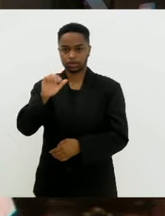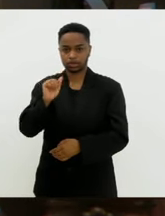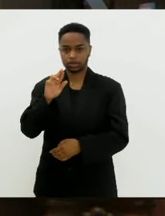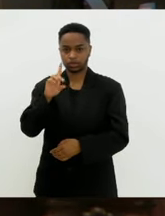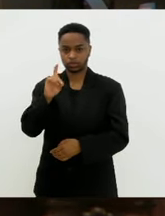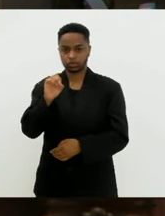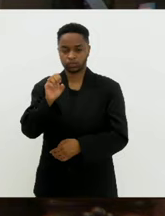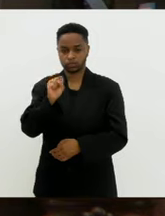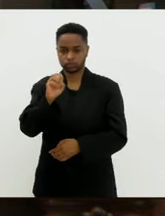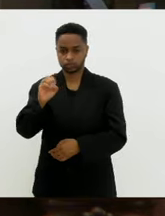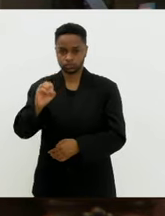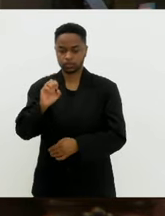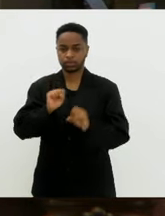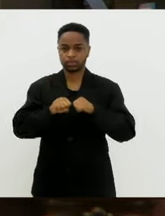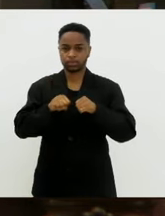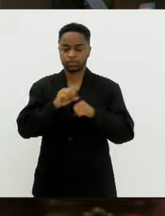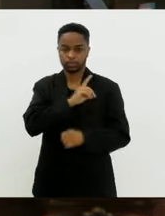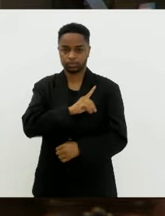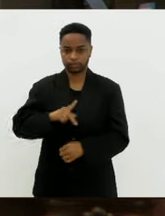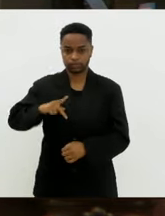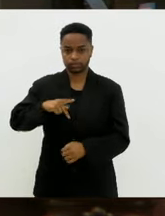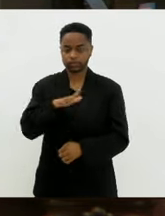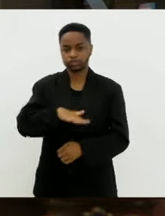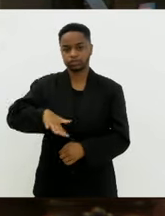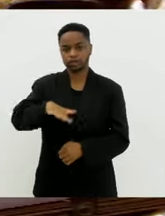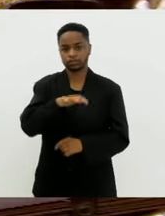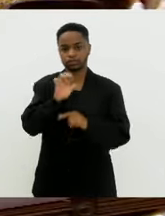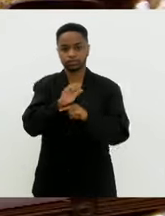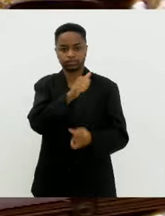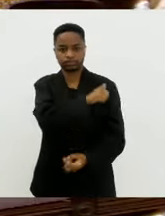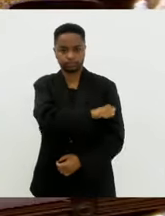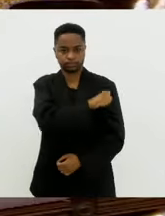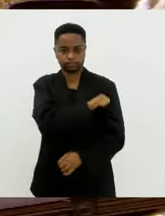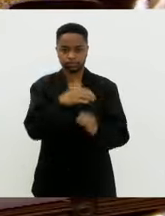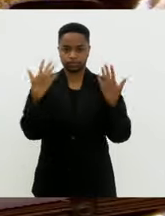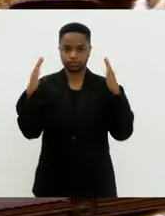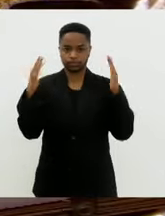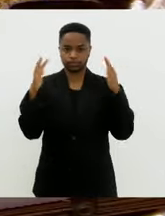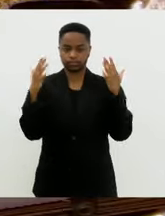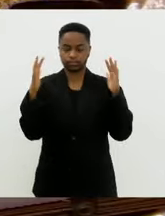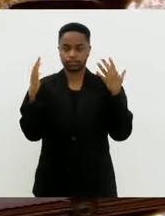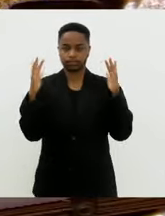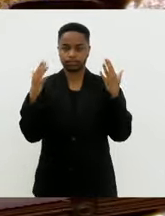Tavares, defensora pública geral do Estado do Rio de Janeiro.